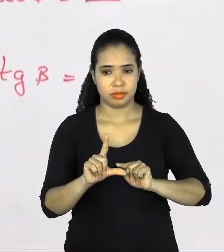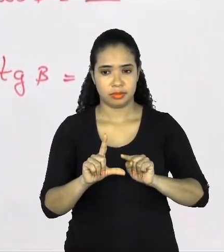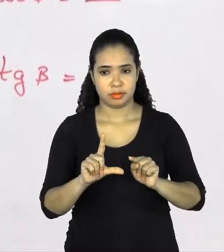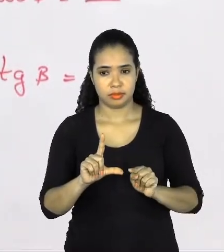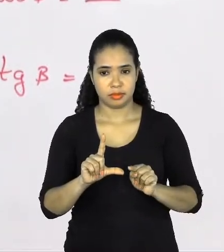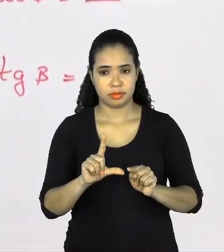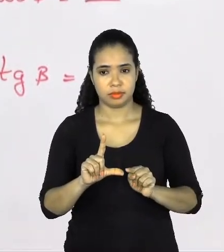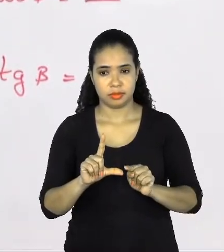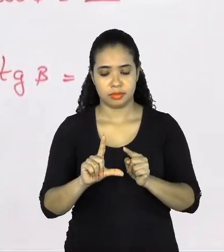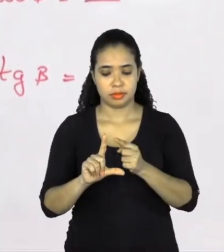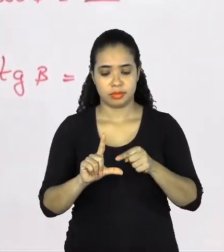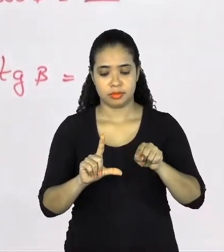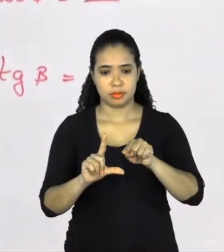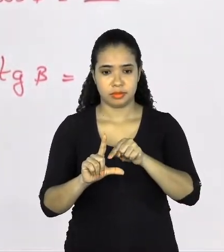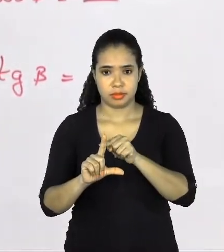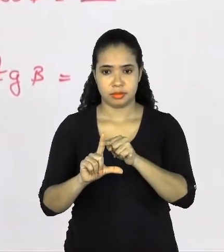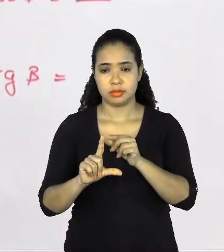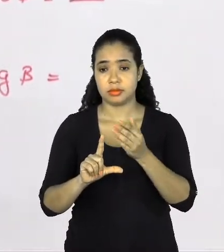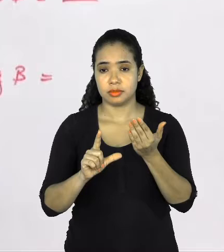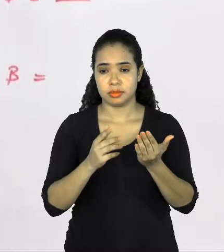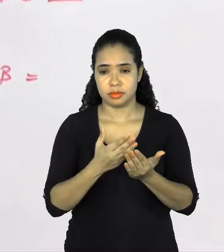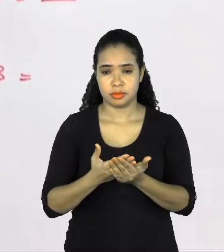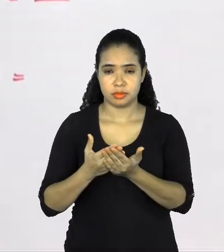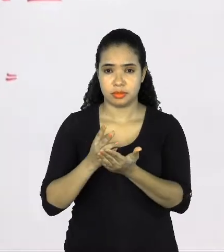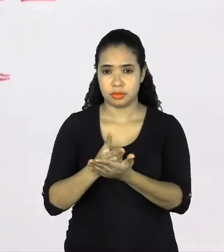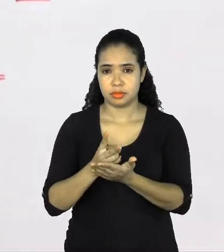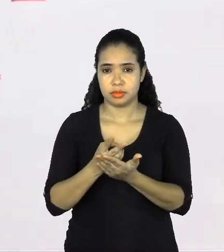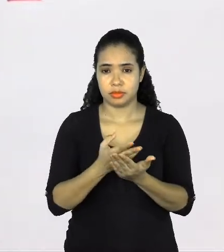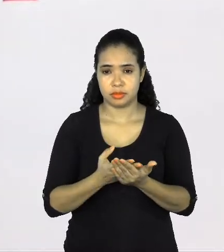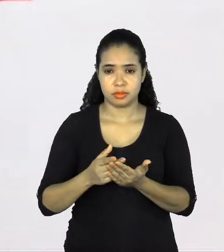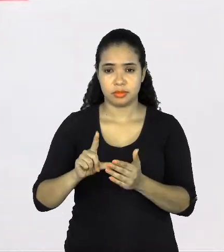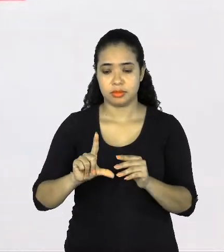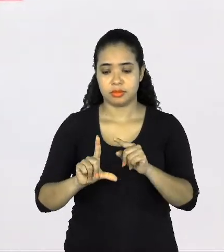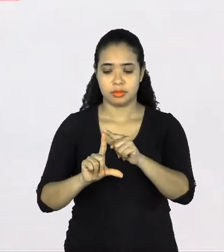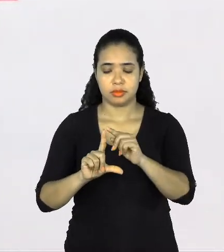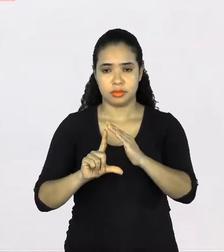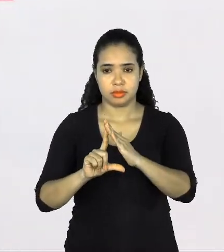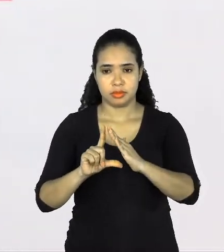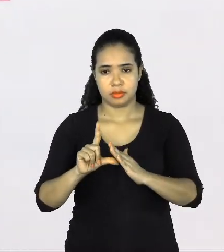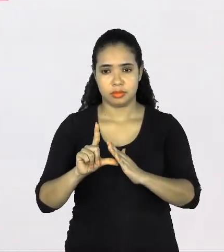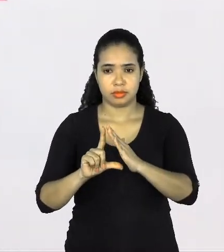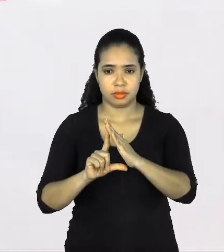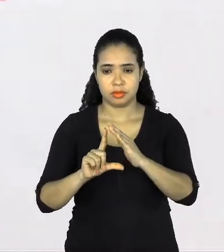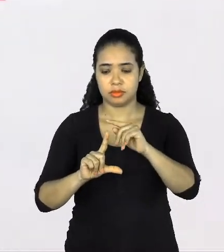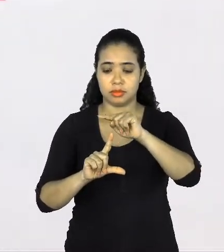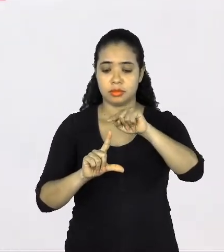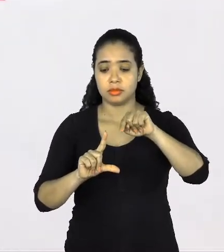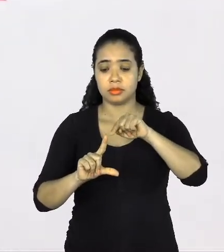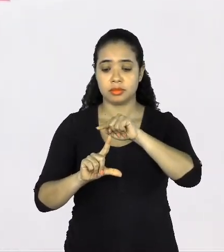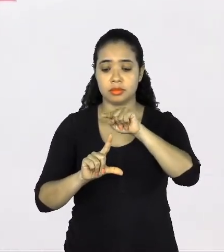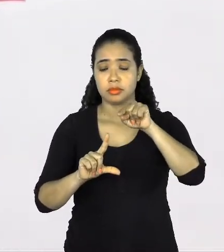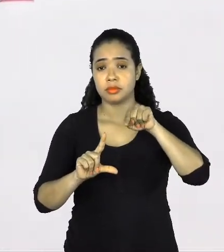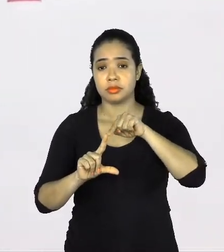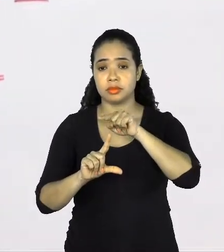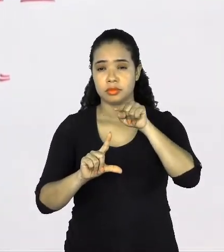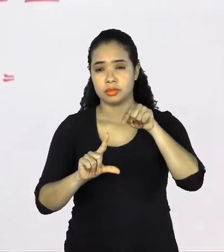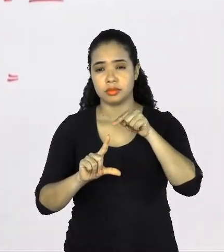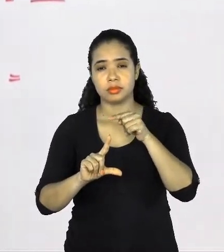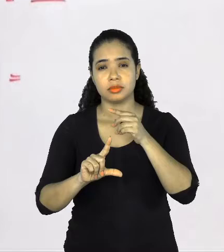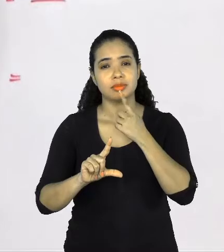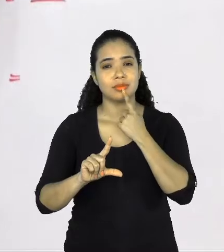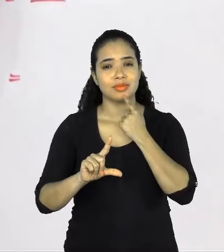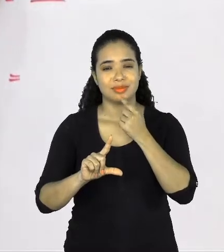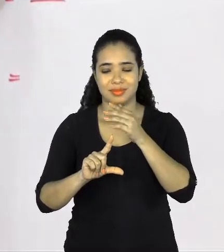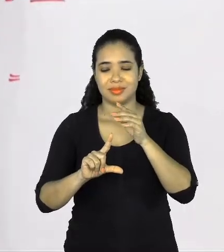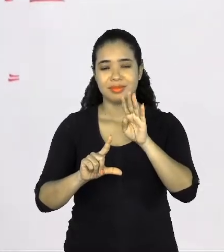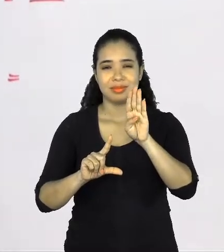por esse ângulo da base, vou fazer o mesmo estudo, só que tomando em conta esse ângulo de cima que eu chamei de beta.